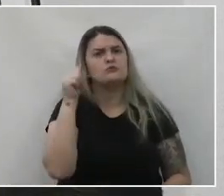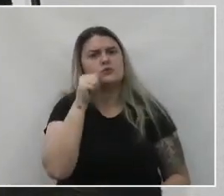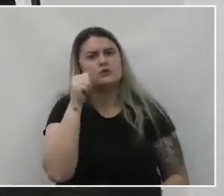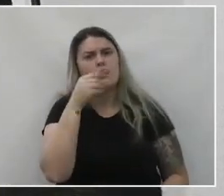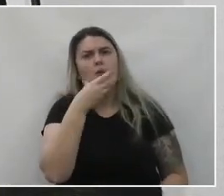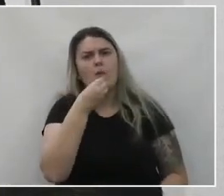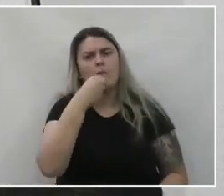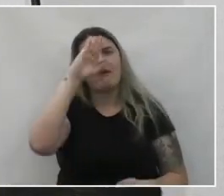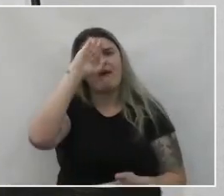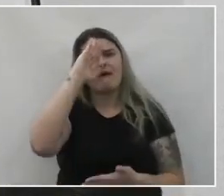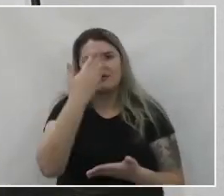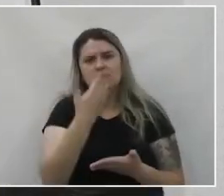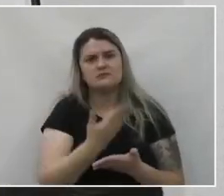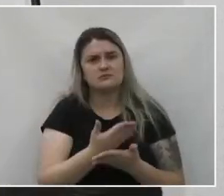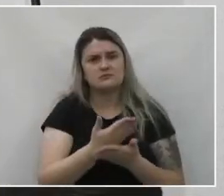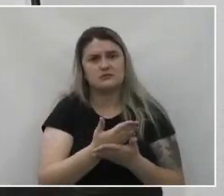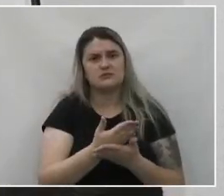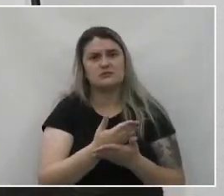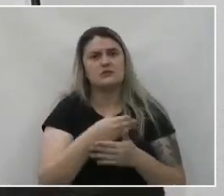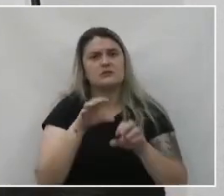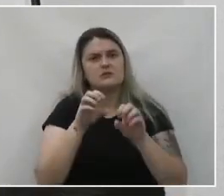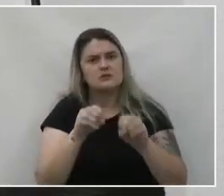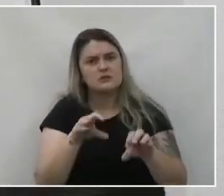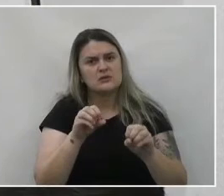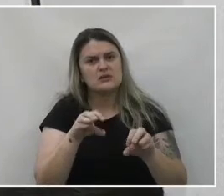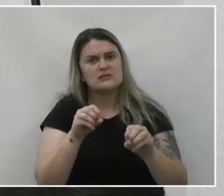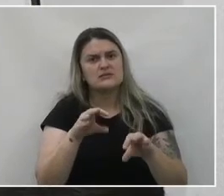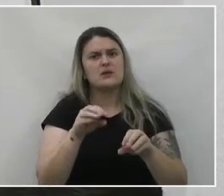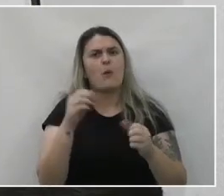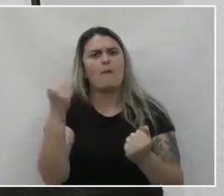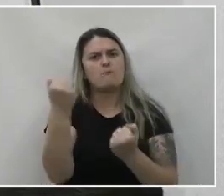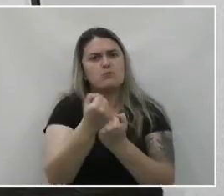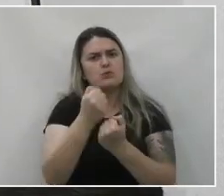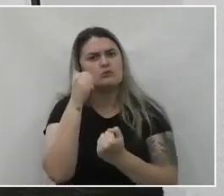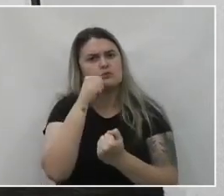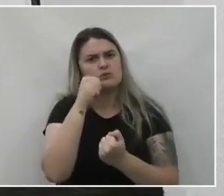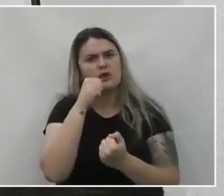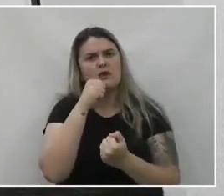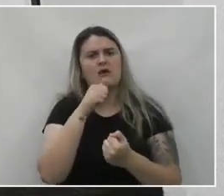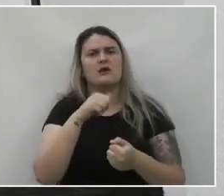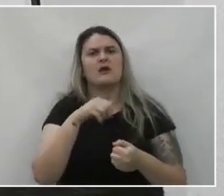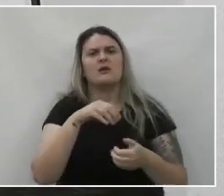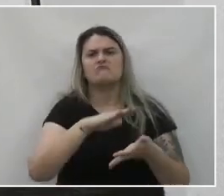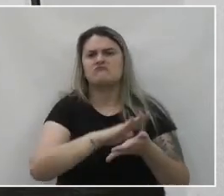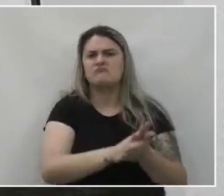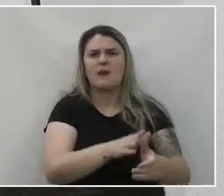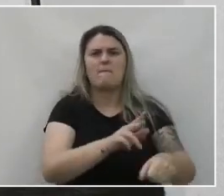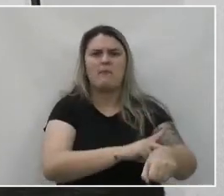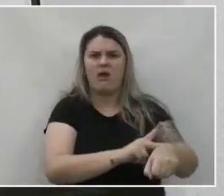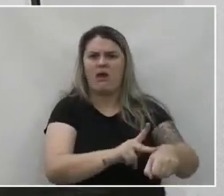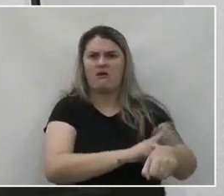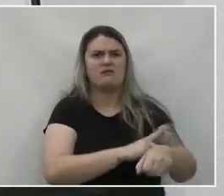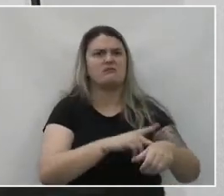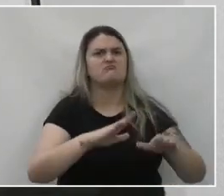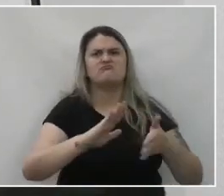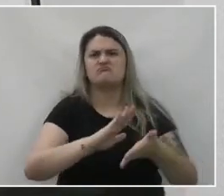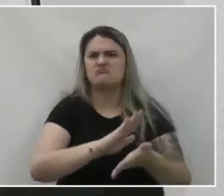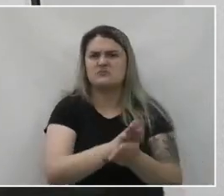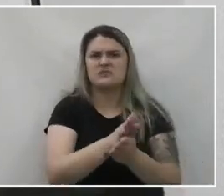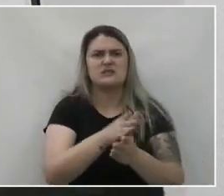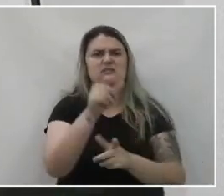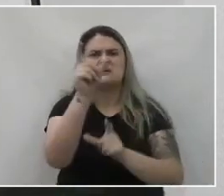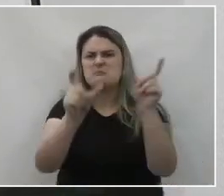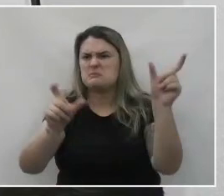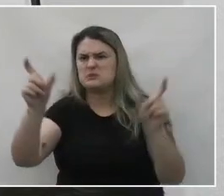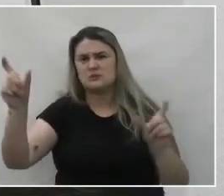que acreditam, sobretudo, em uma educação feminista, antirracista, anti-LGBTfóbica e que estimule